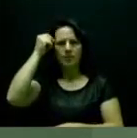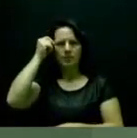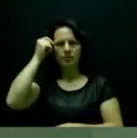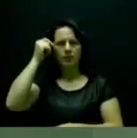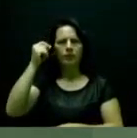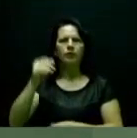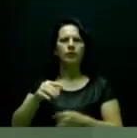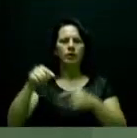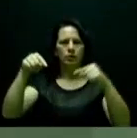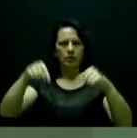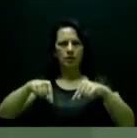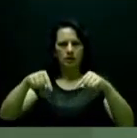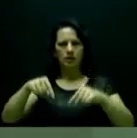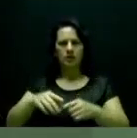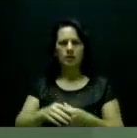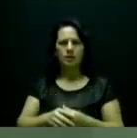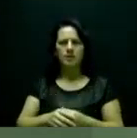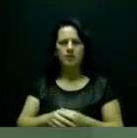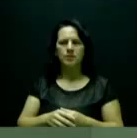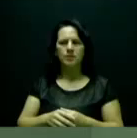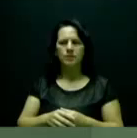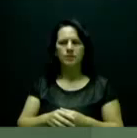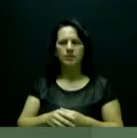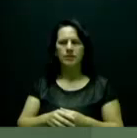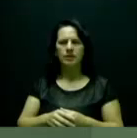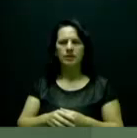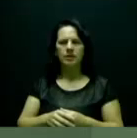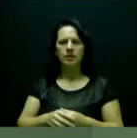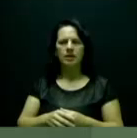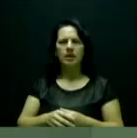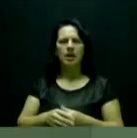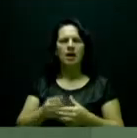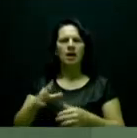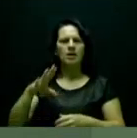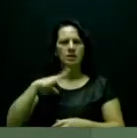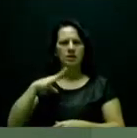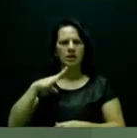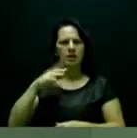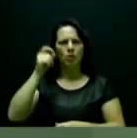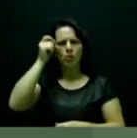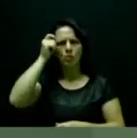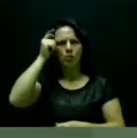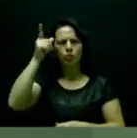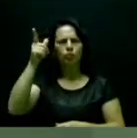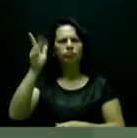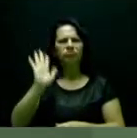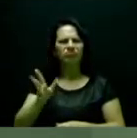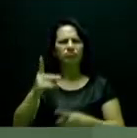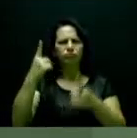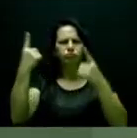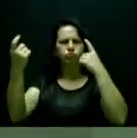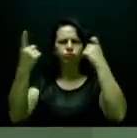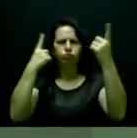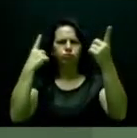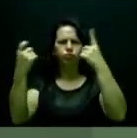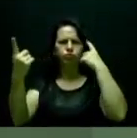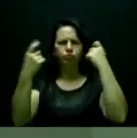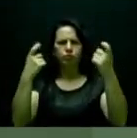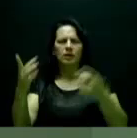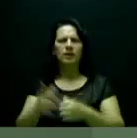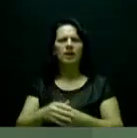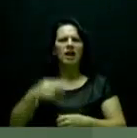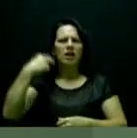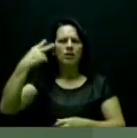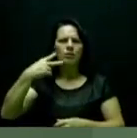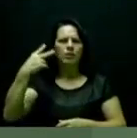próximo prefeito sairá daqui. A cidade já tem uma cultura, né, de atos de violência. Vereador